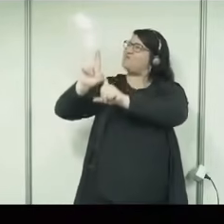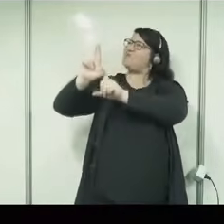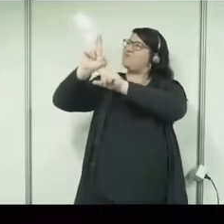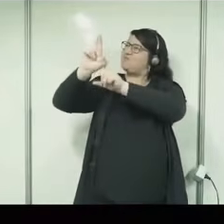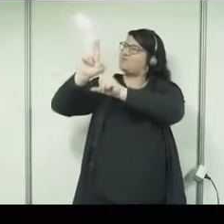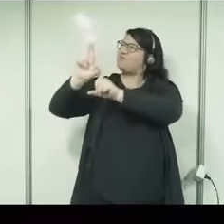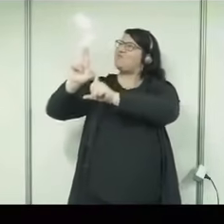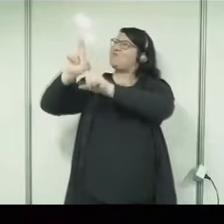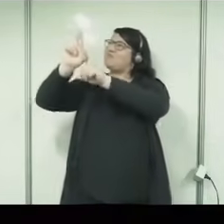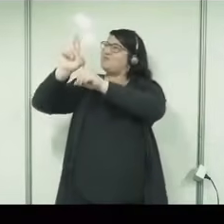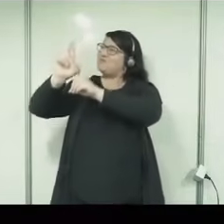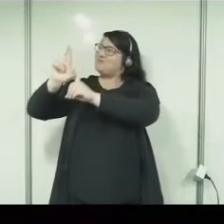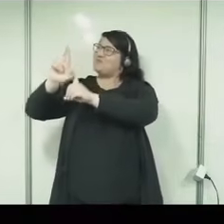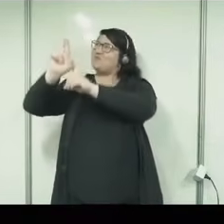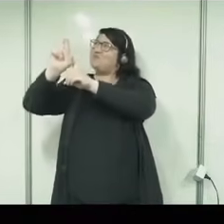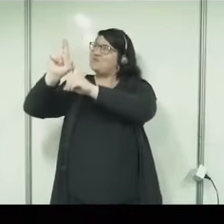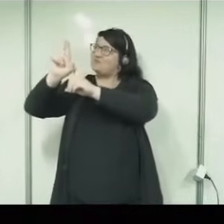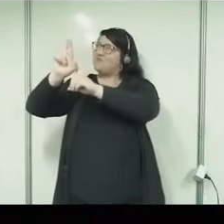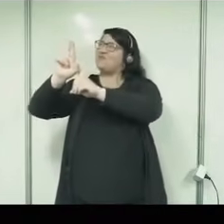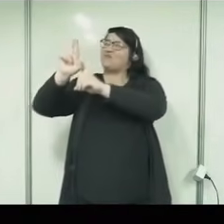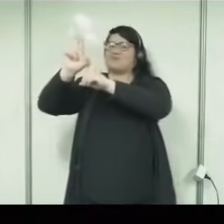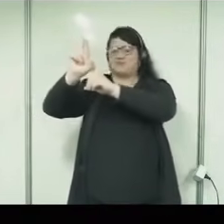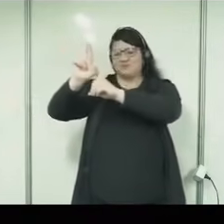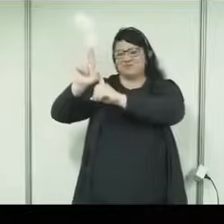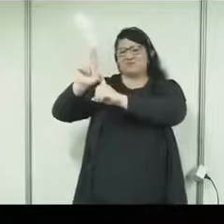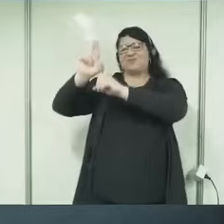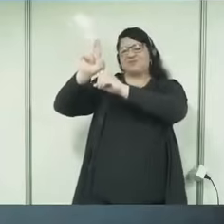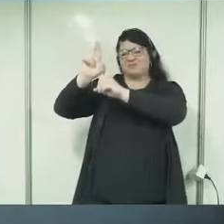Teu colo, ó Altíssimo.